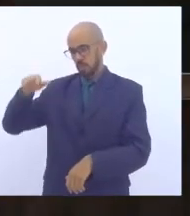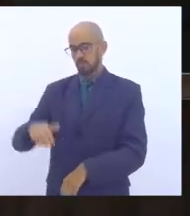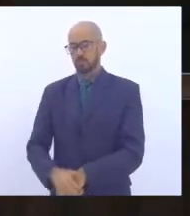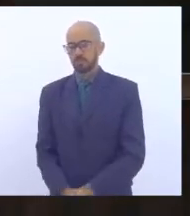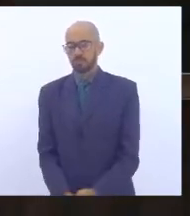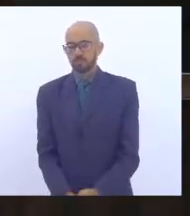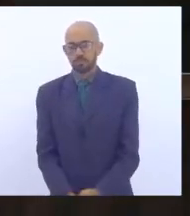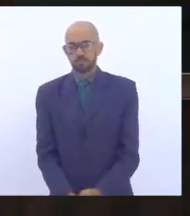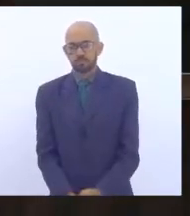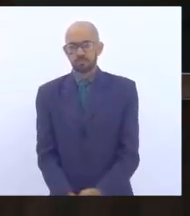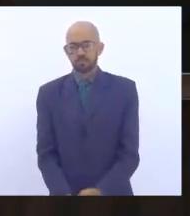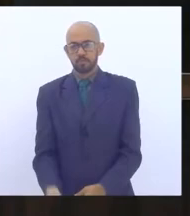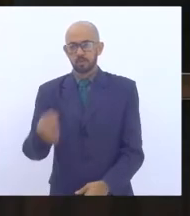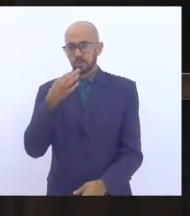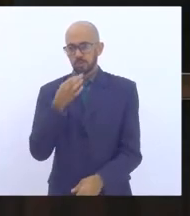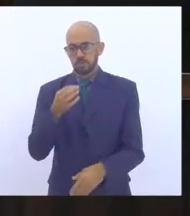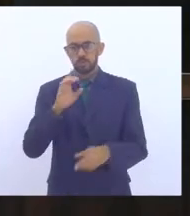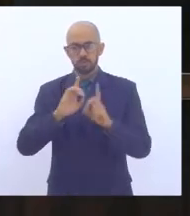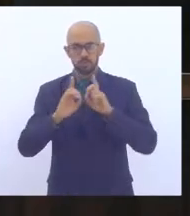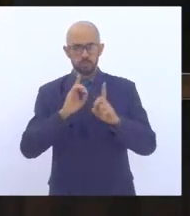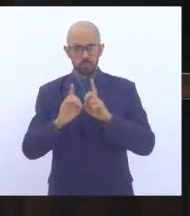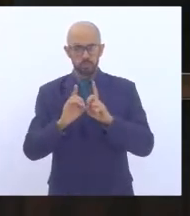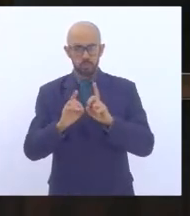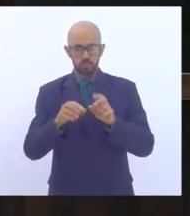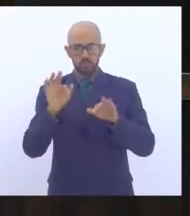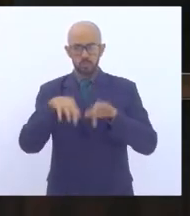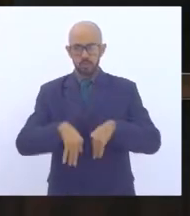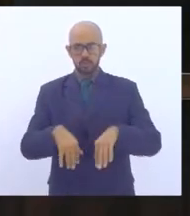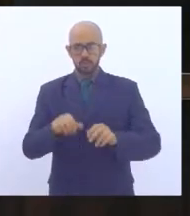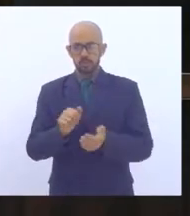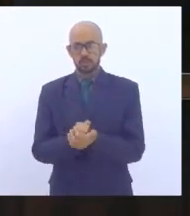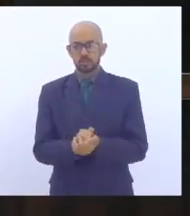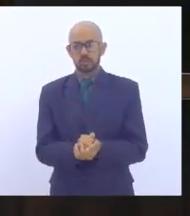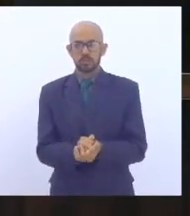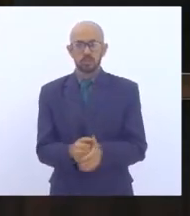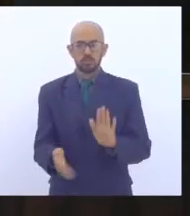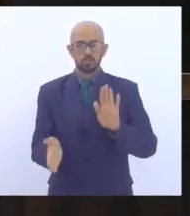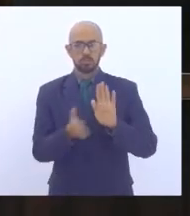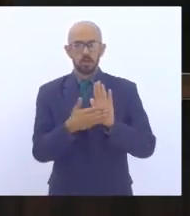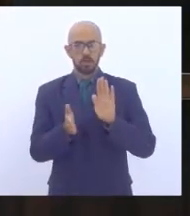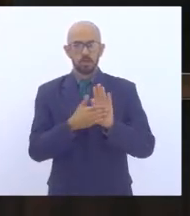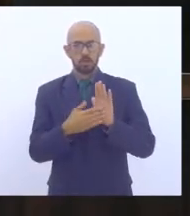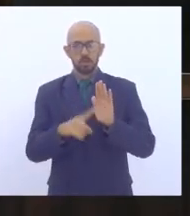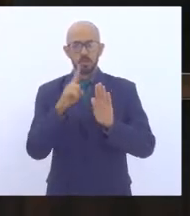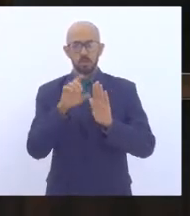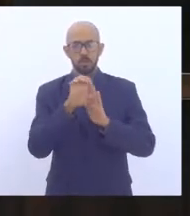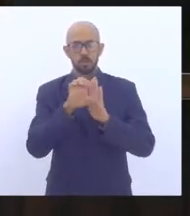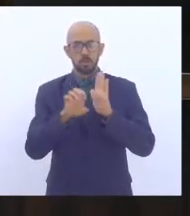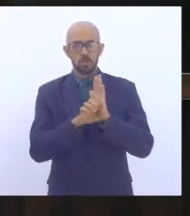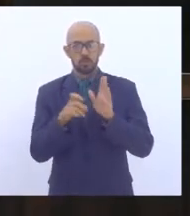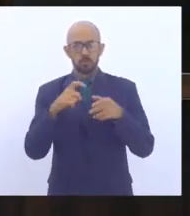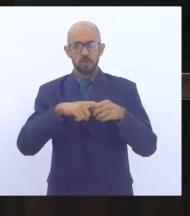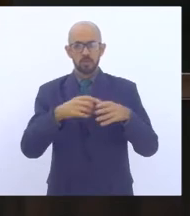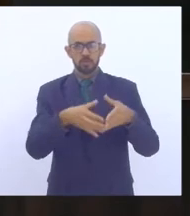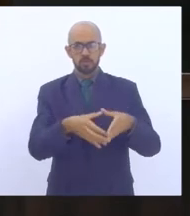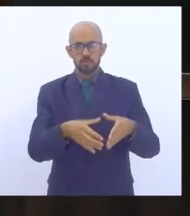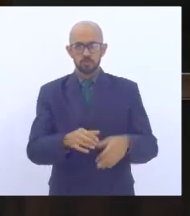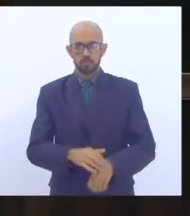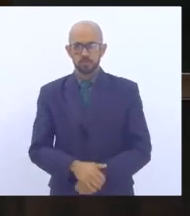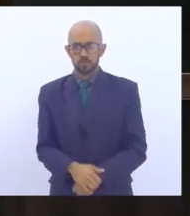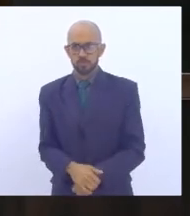pareceres emitidos em discussão na Avenida Queira discutir se é da discussão na qual pode receber uma Emenda retorno às condições Então